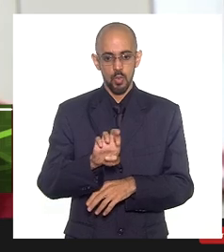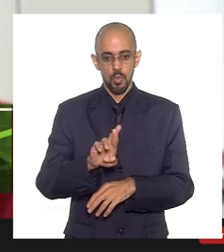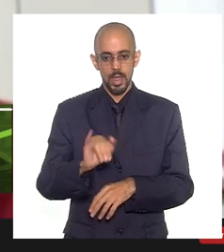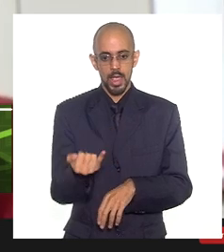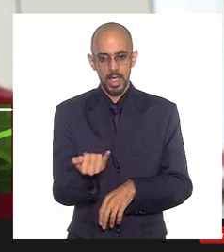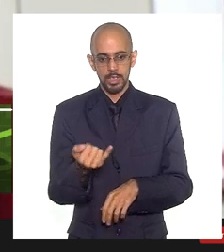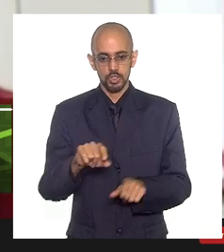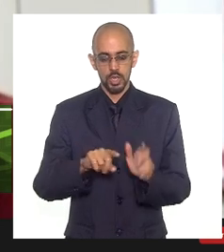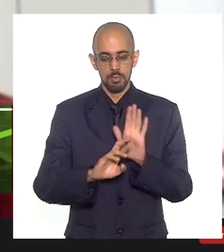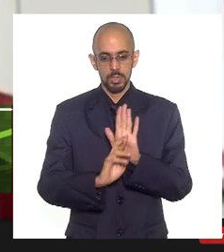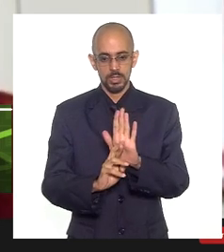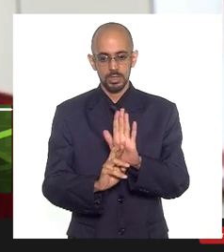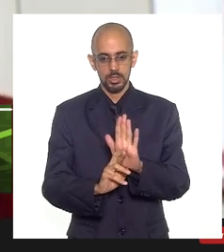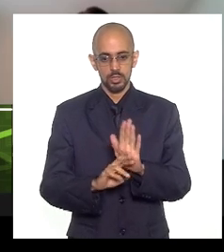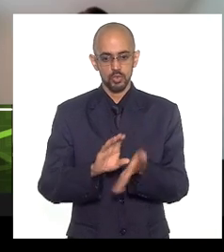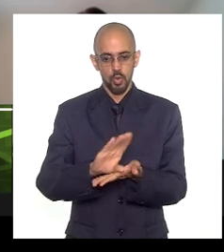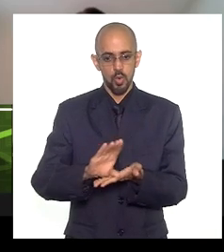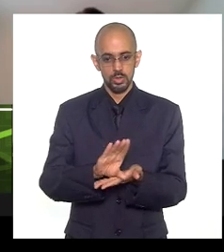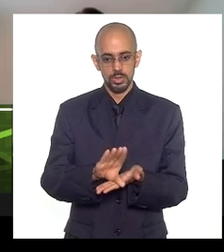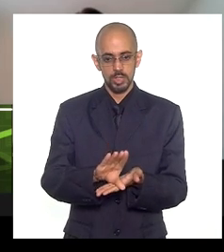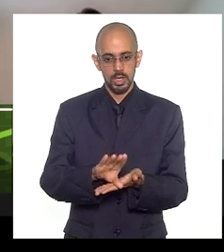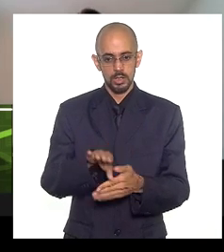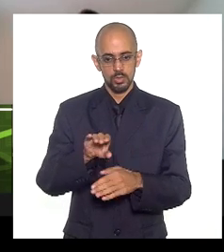estadual de educação Ana Karina